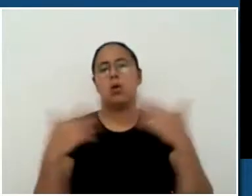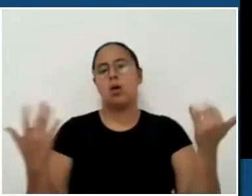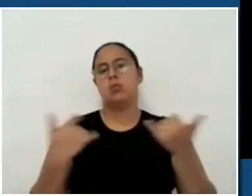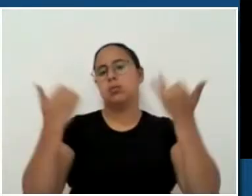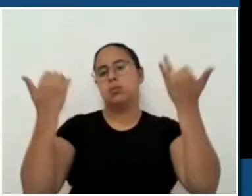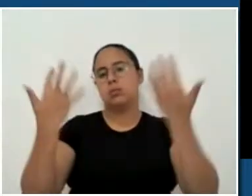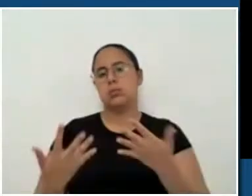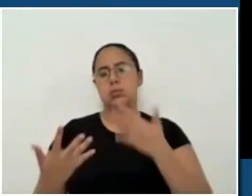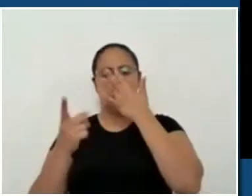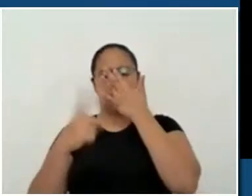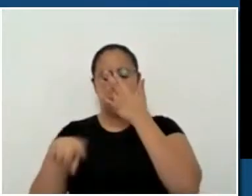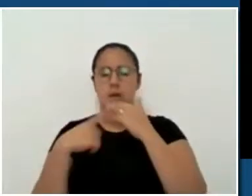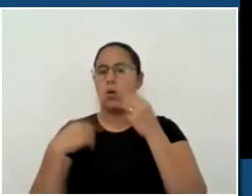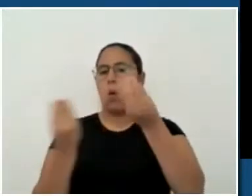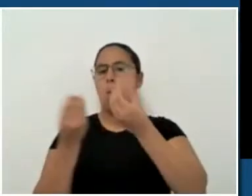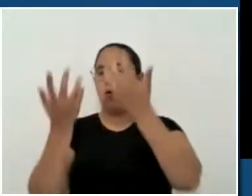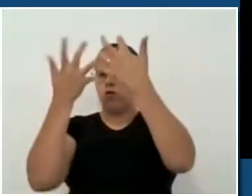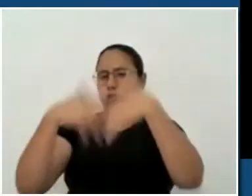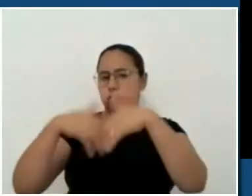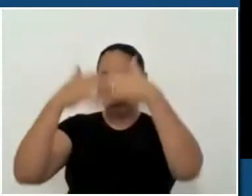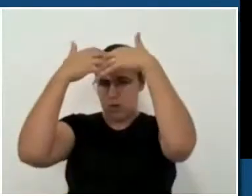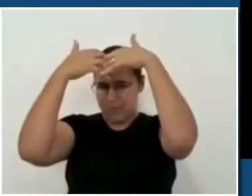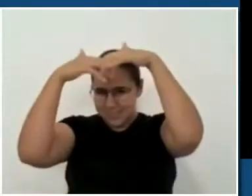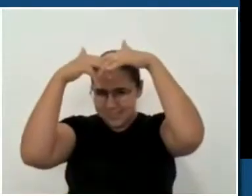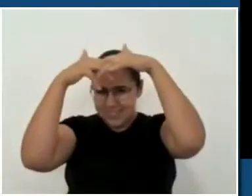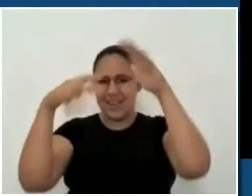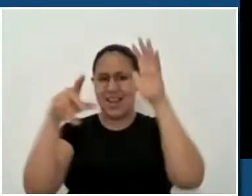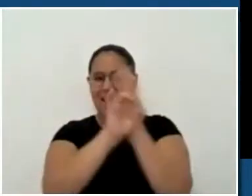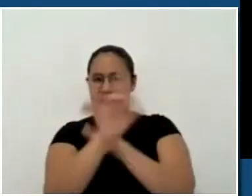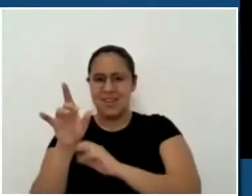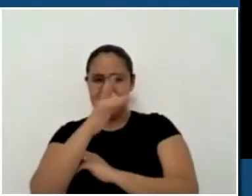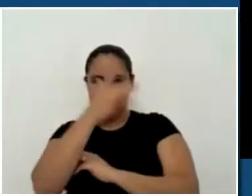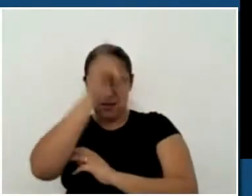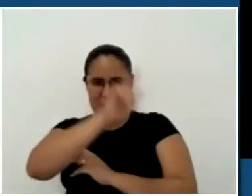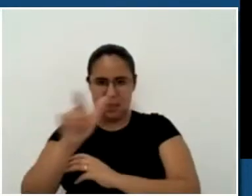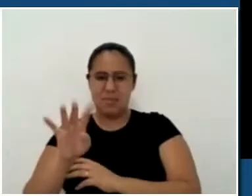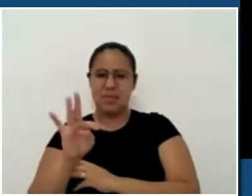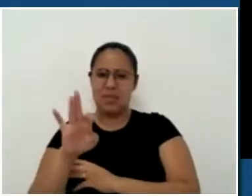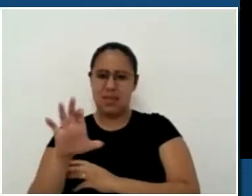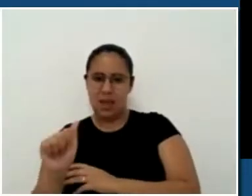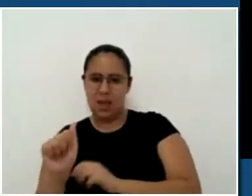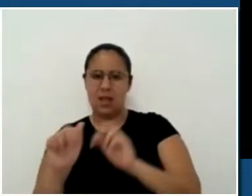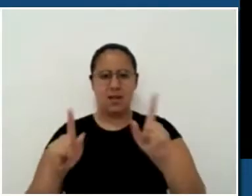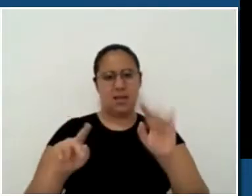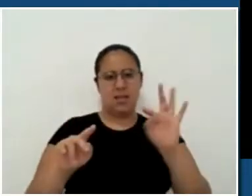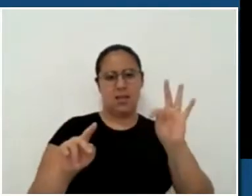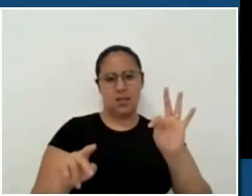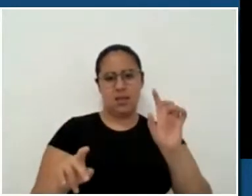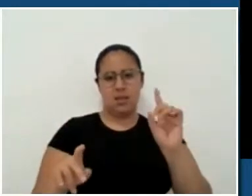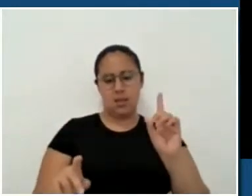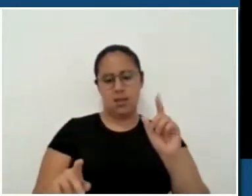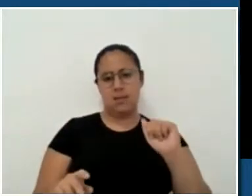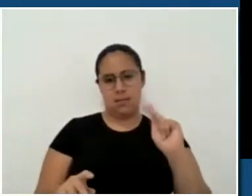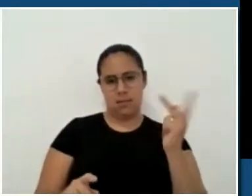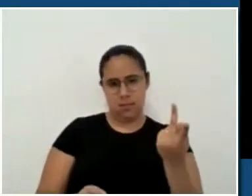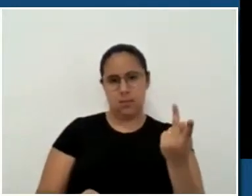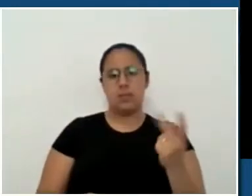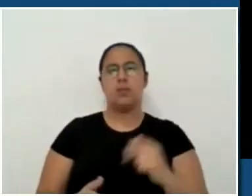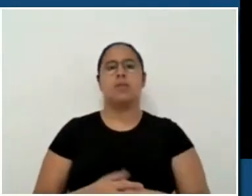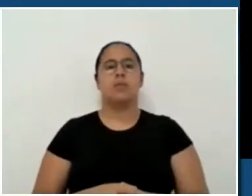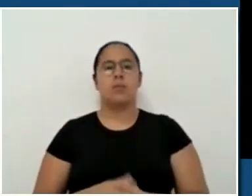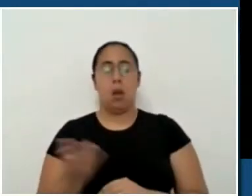de grupos e não individual em pessoas com imagem funcional. Estou só vendo meu tempo